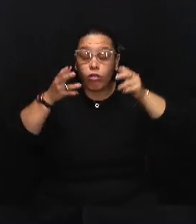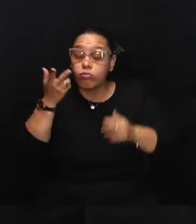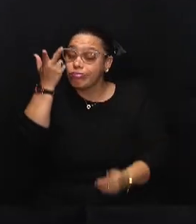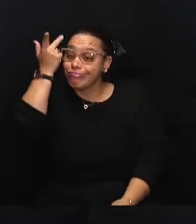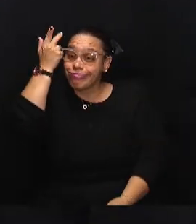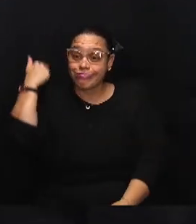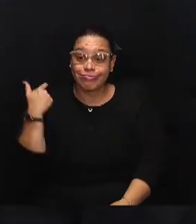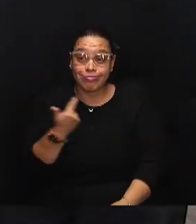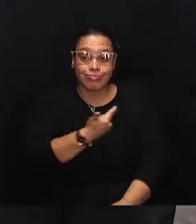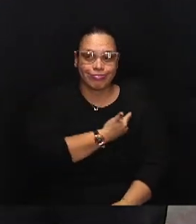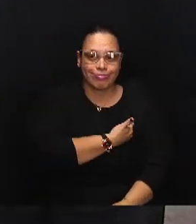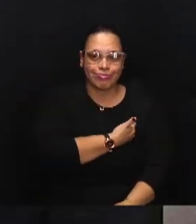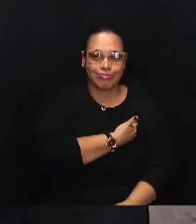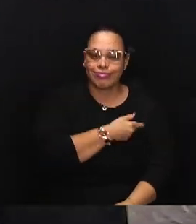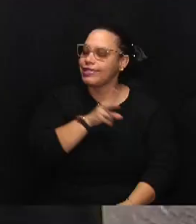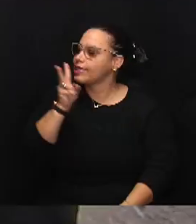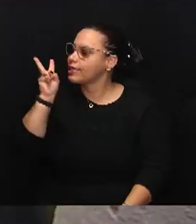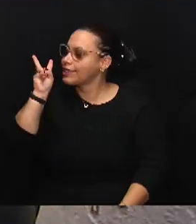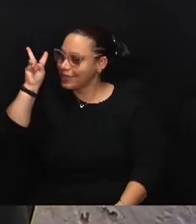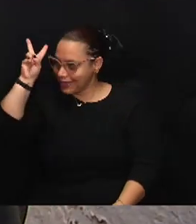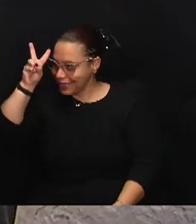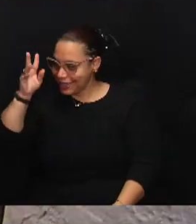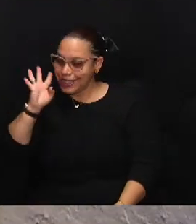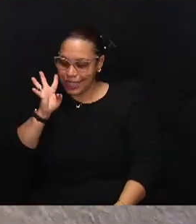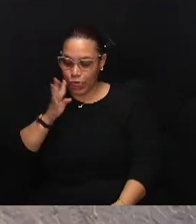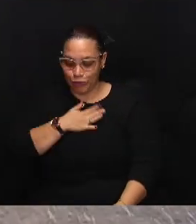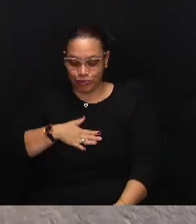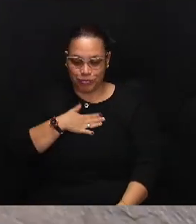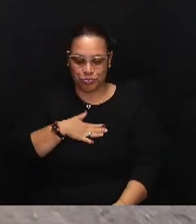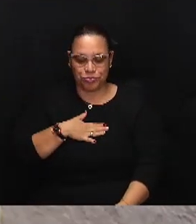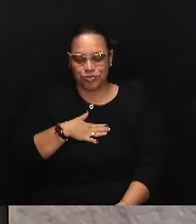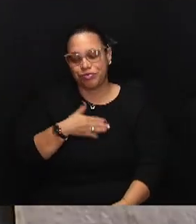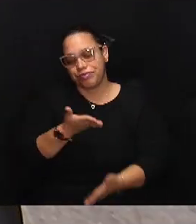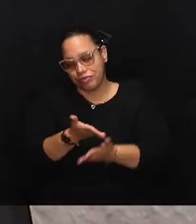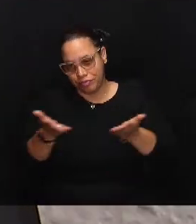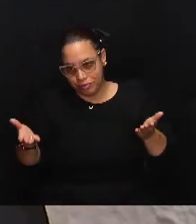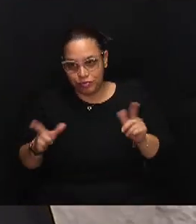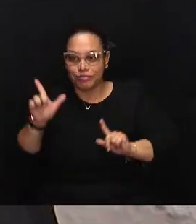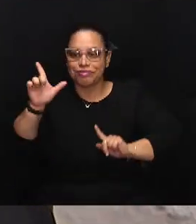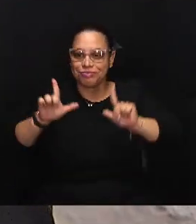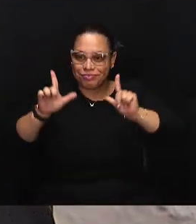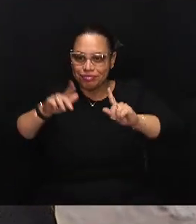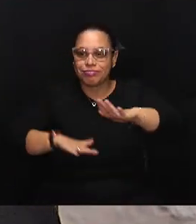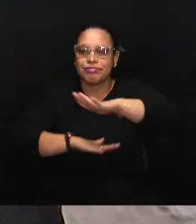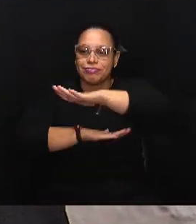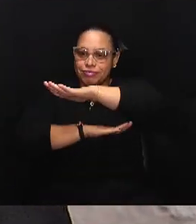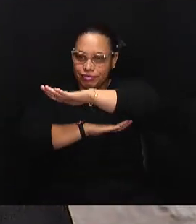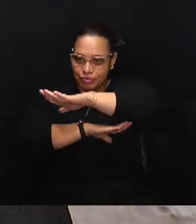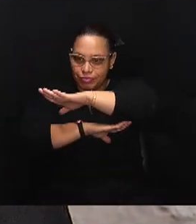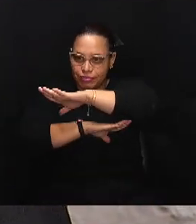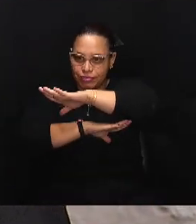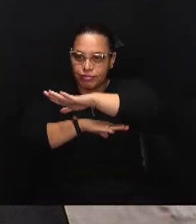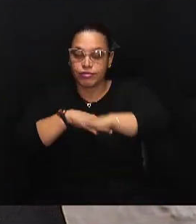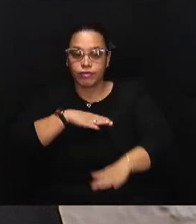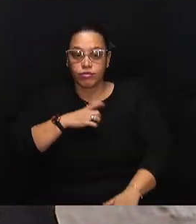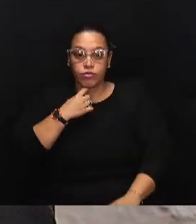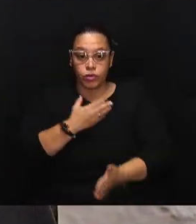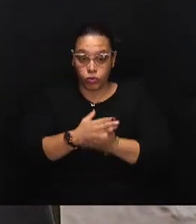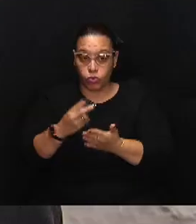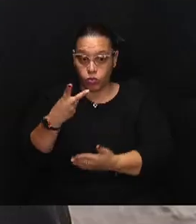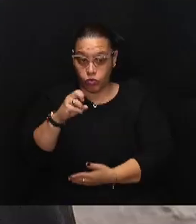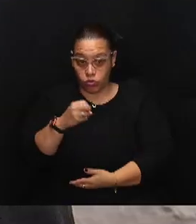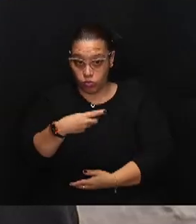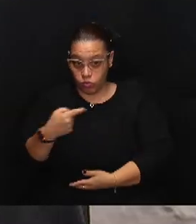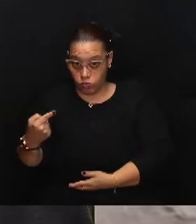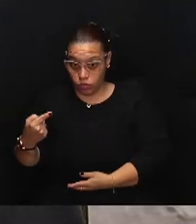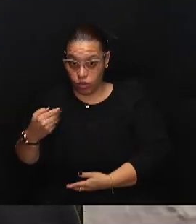todos nós, né? Legal, poxa, primeiro um prazer estar aqui com vocês, da TV Câmara, e a gente começou em 2021, mais ou